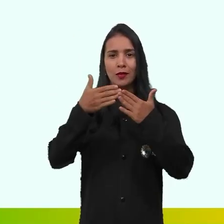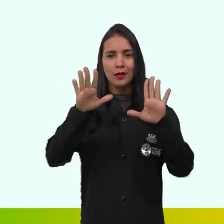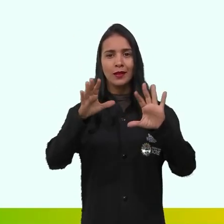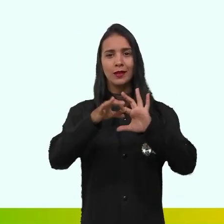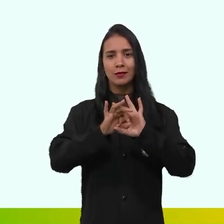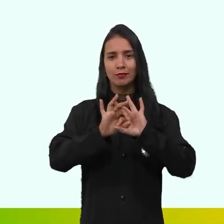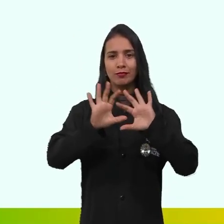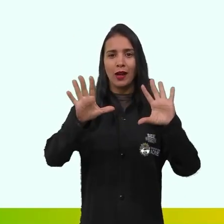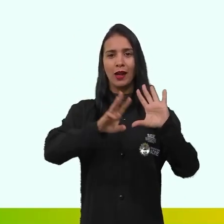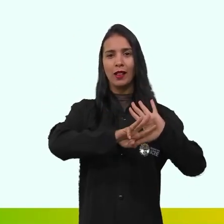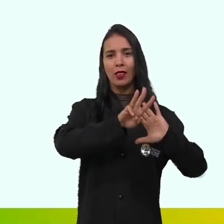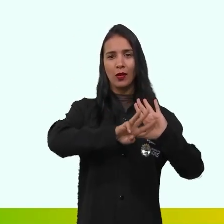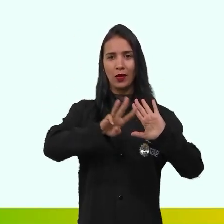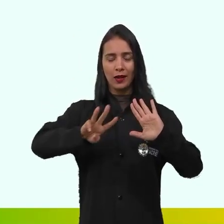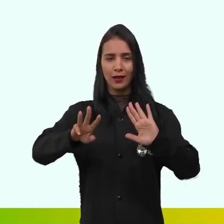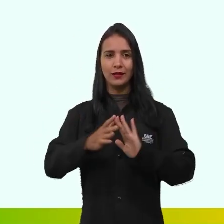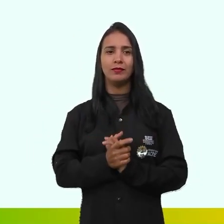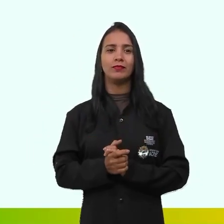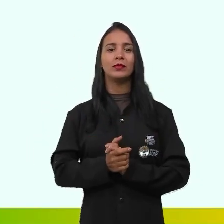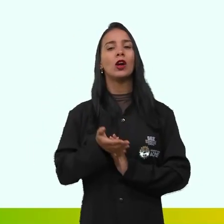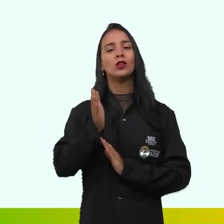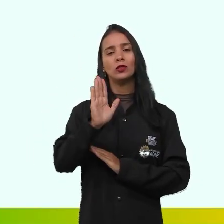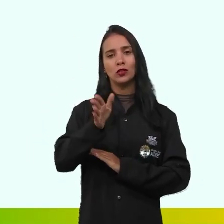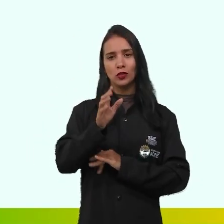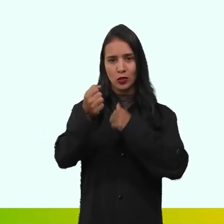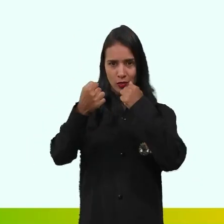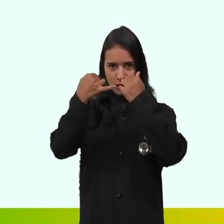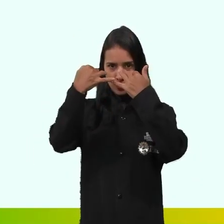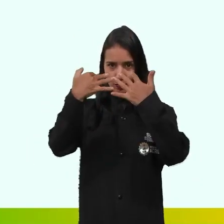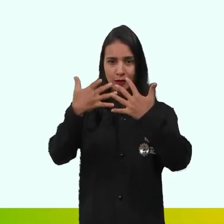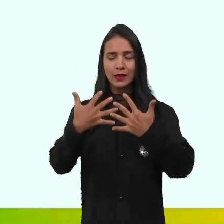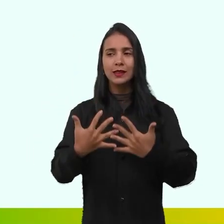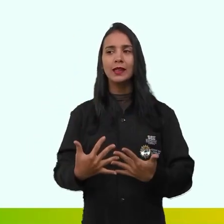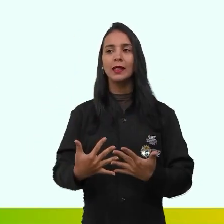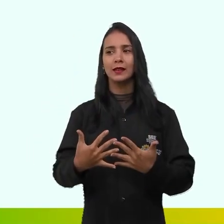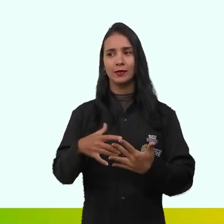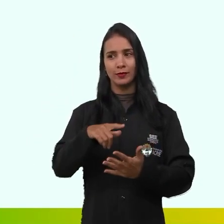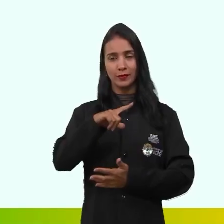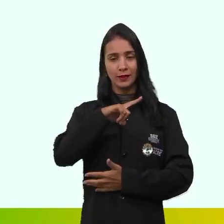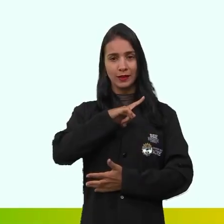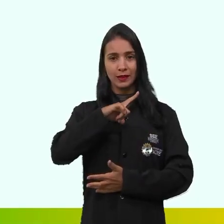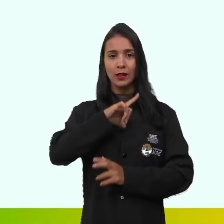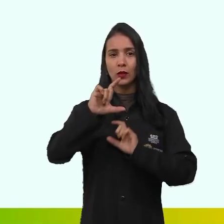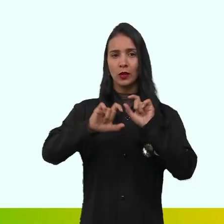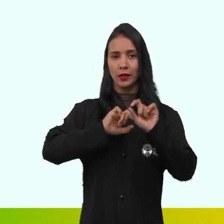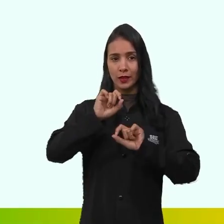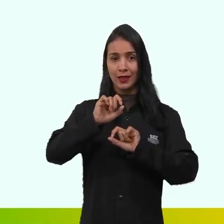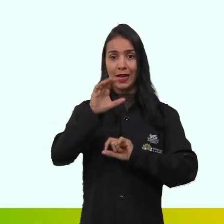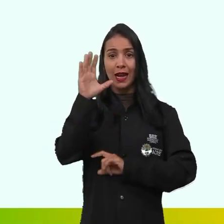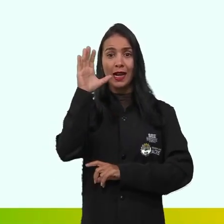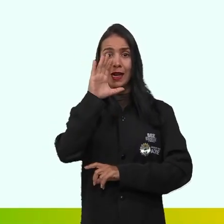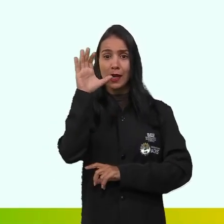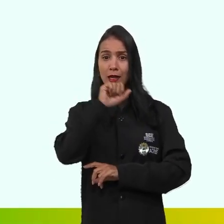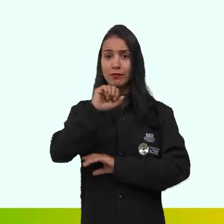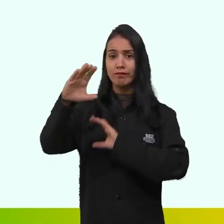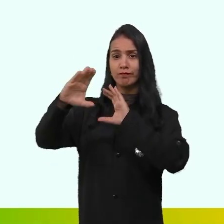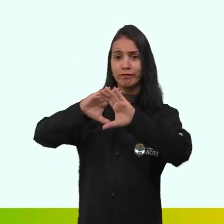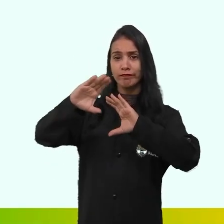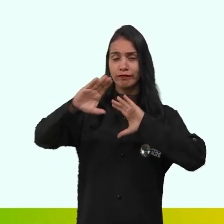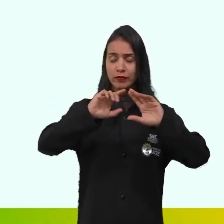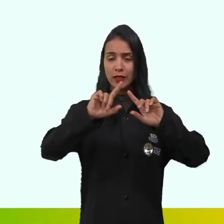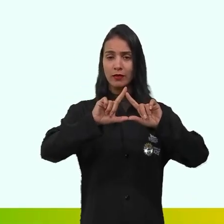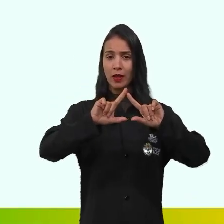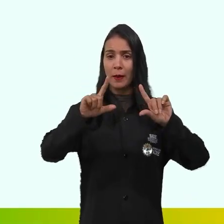disponíveis online. Então, como nós já debatemos aqui, é a rapidez do compartilhamento sem a